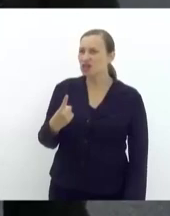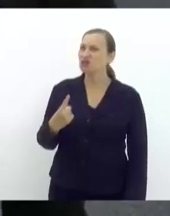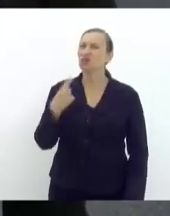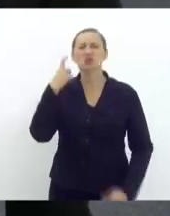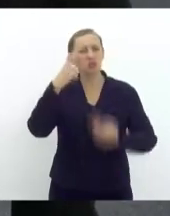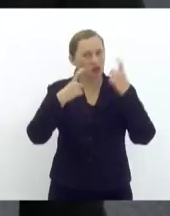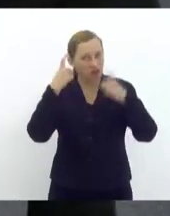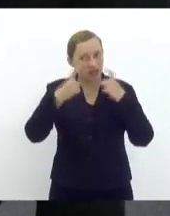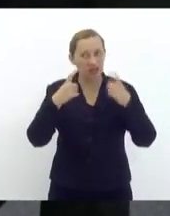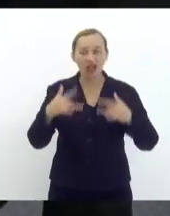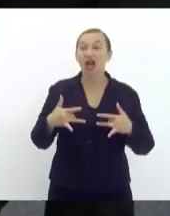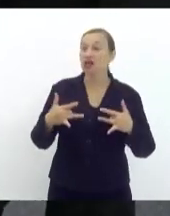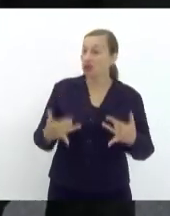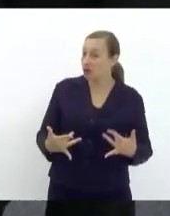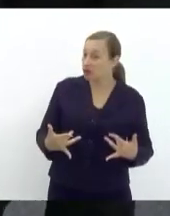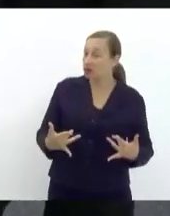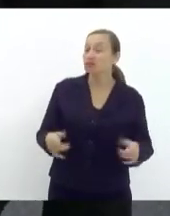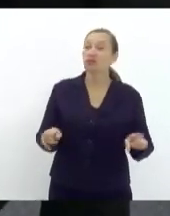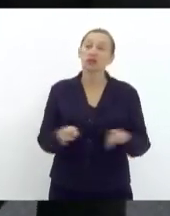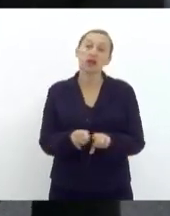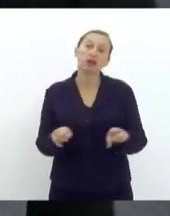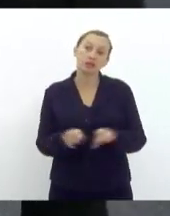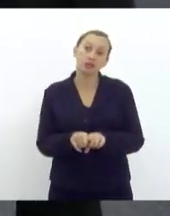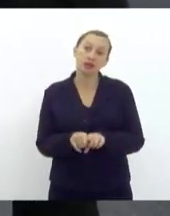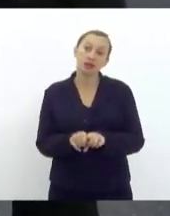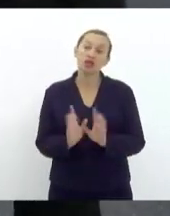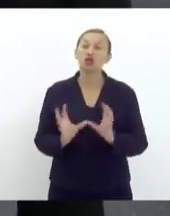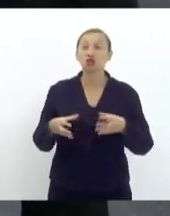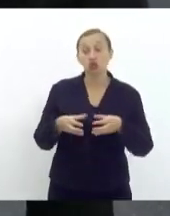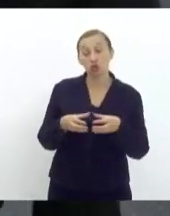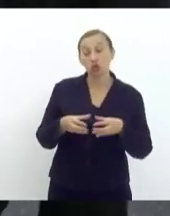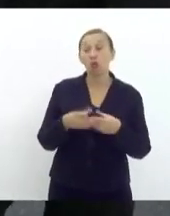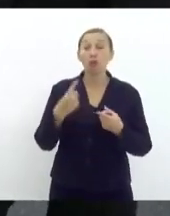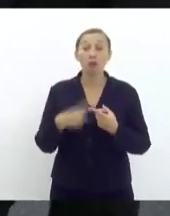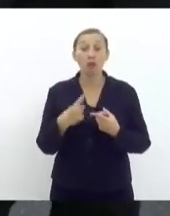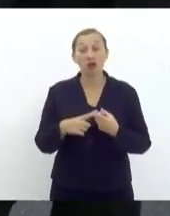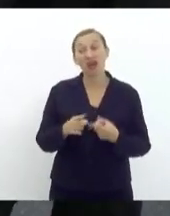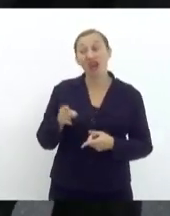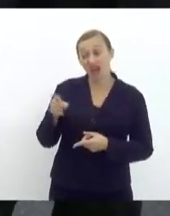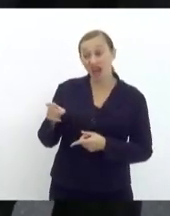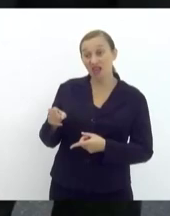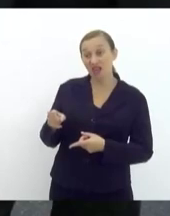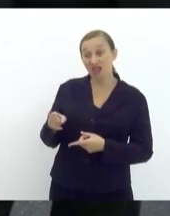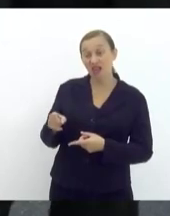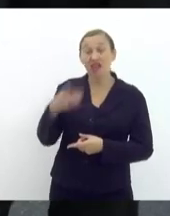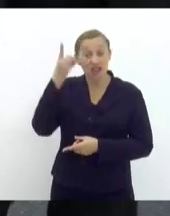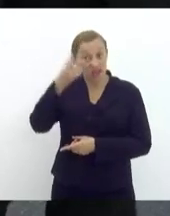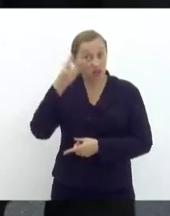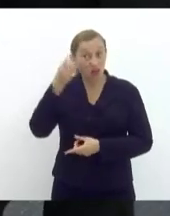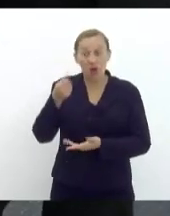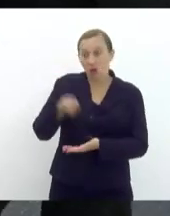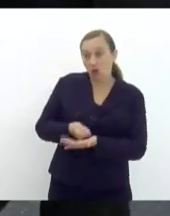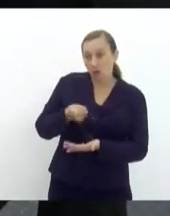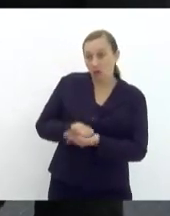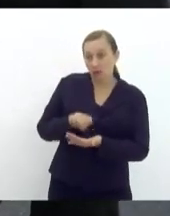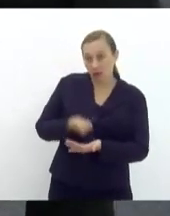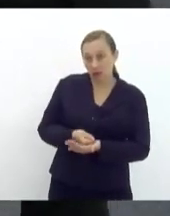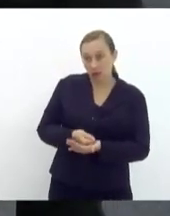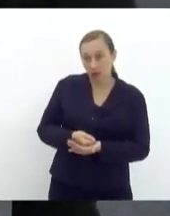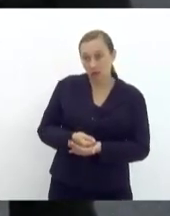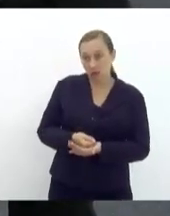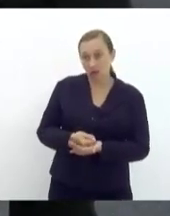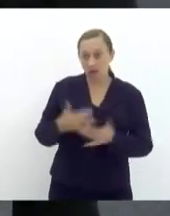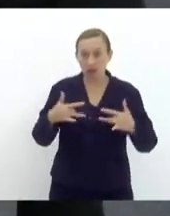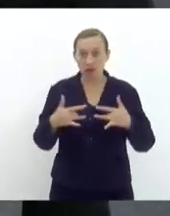muita preocupação a solidariedade também seletiva Porque esse mesmo parlamentar que cobrou uma variedade de